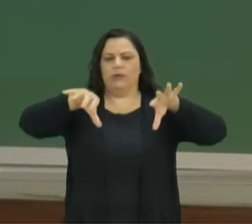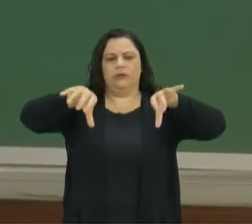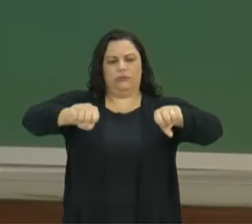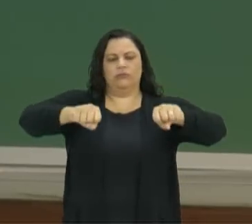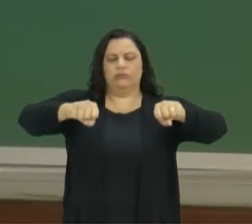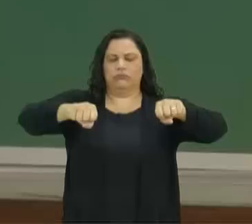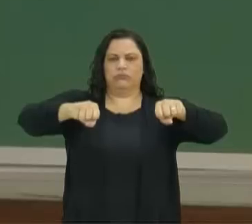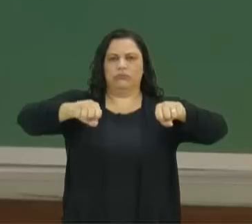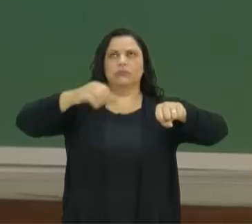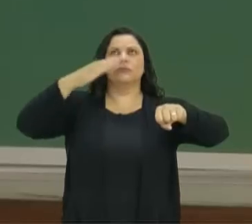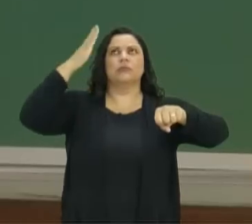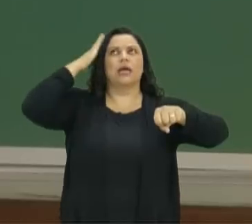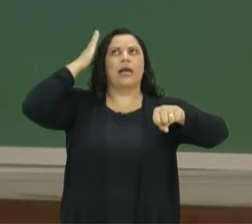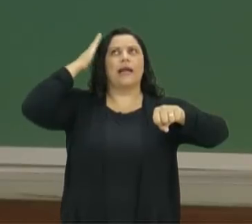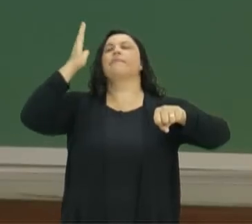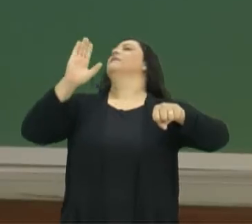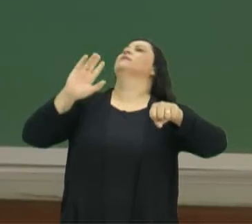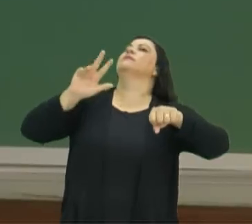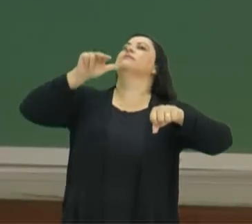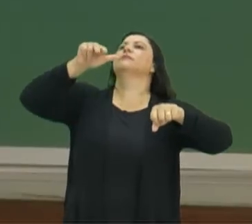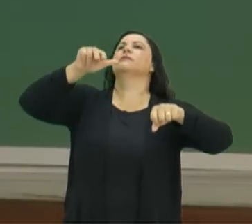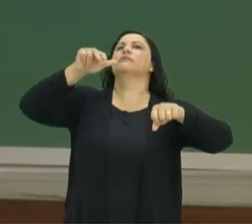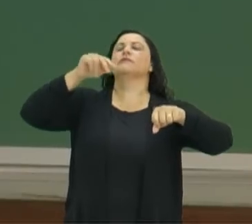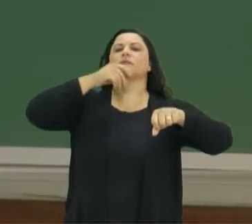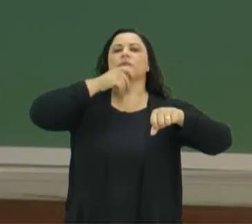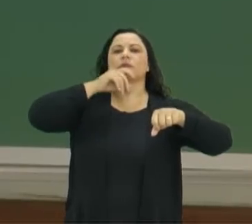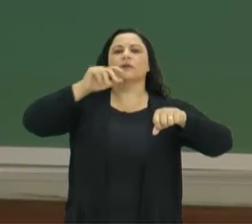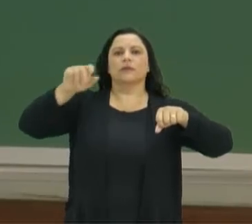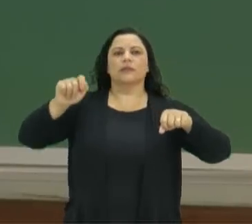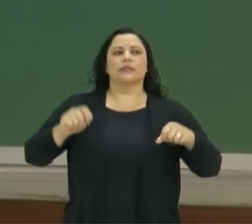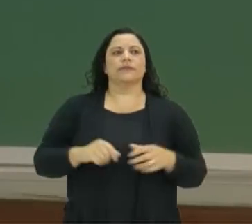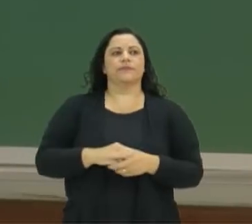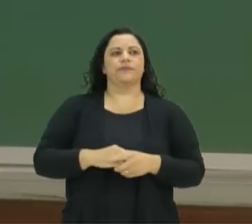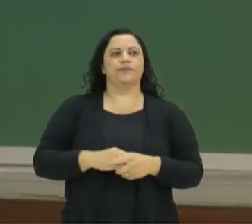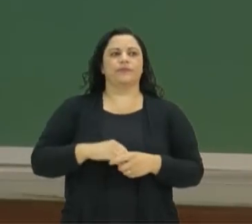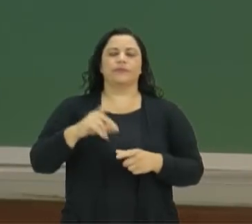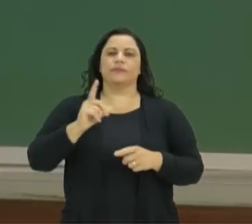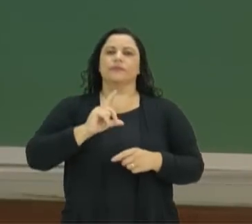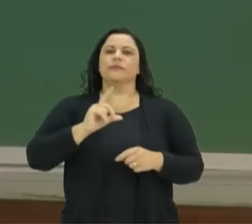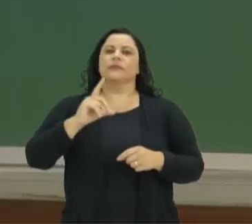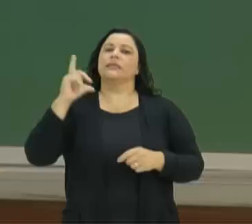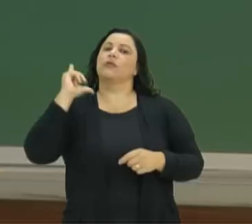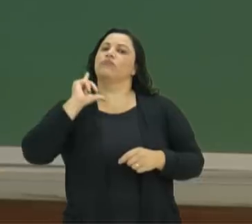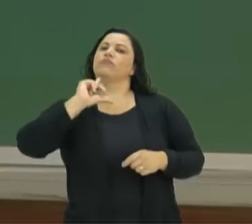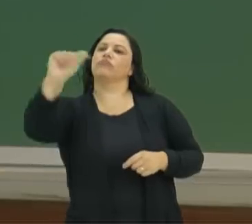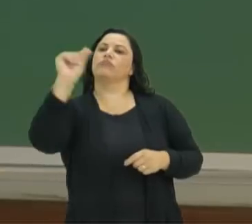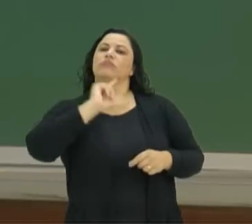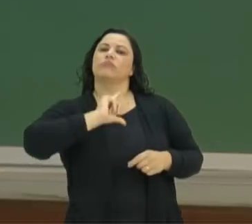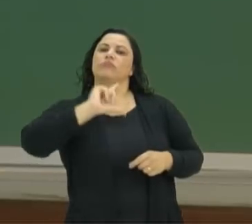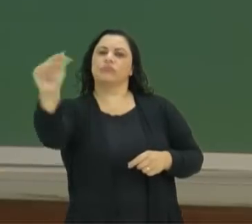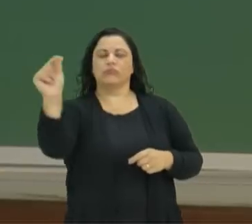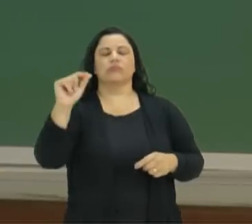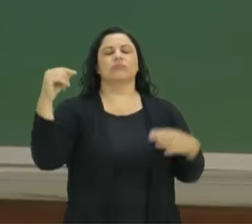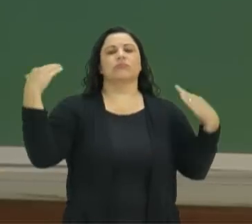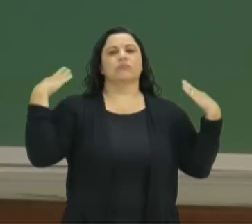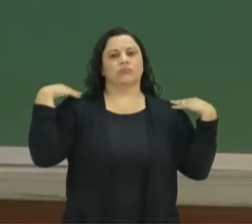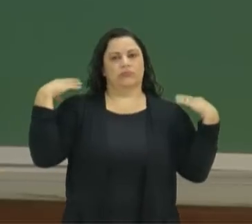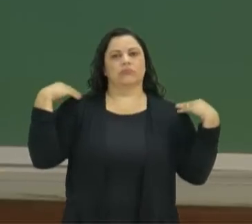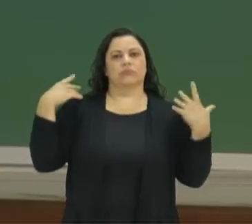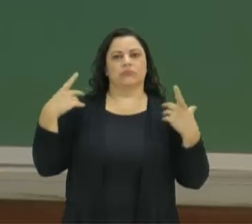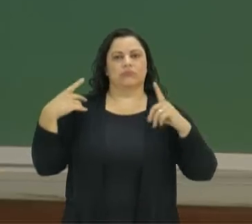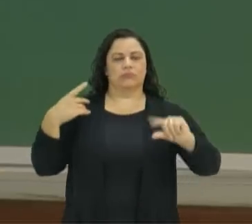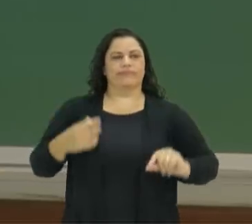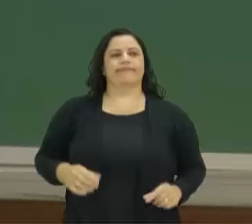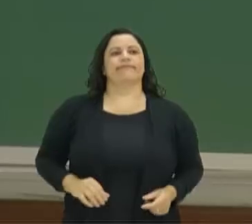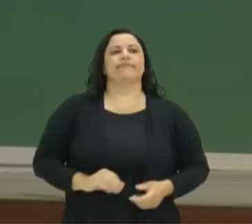a cabeça para fora da água, ele fica bem na superfície, e no tiro ele lança o corpo de costas na água e sai